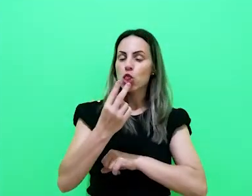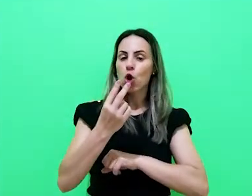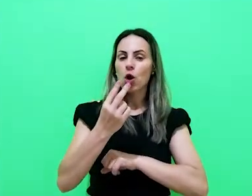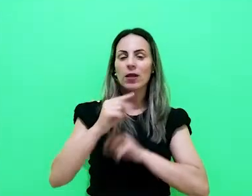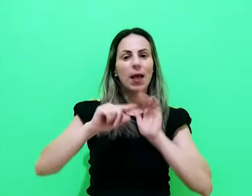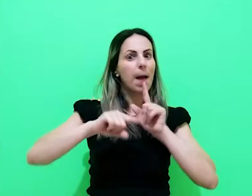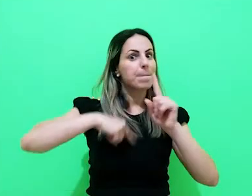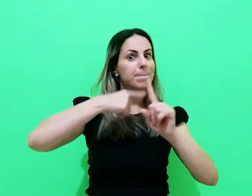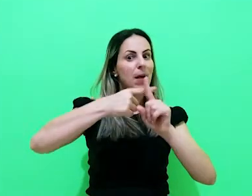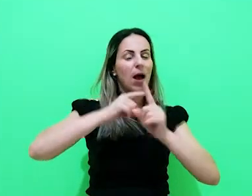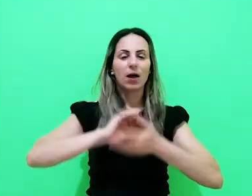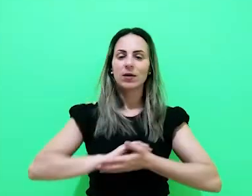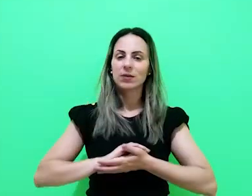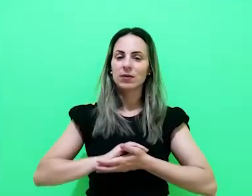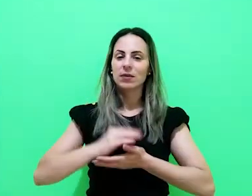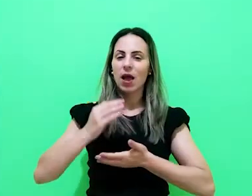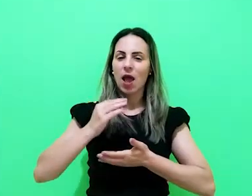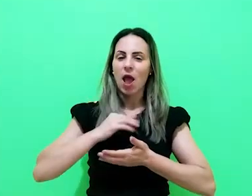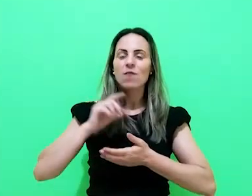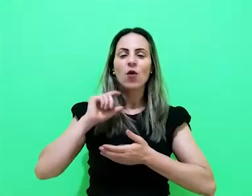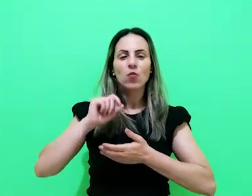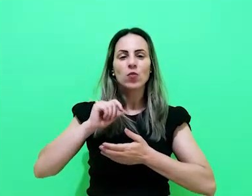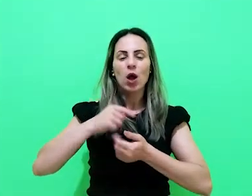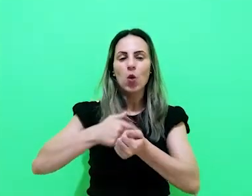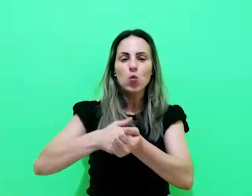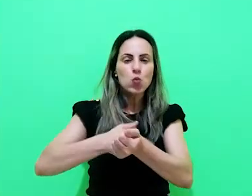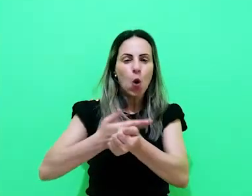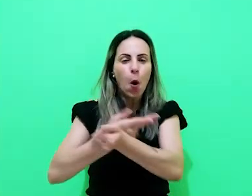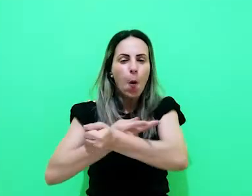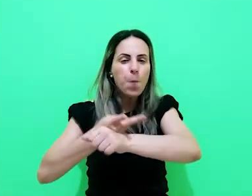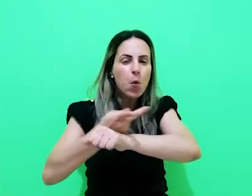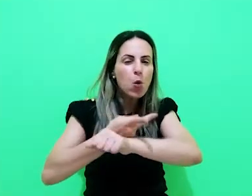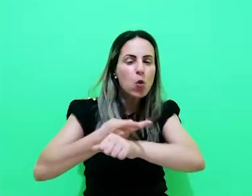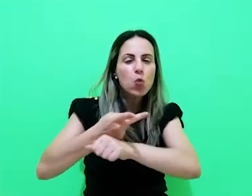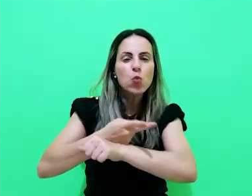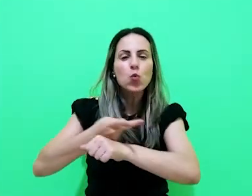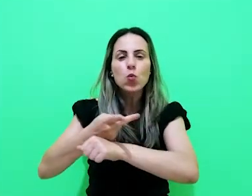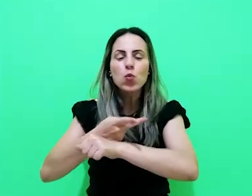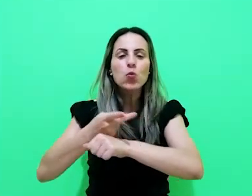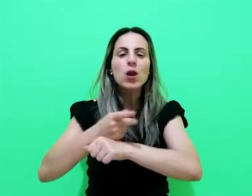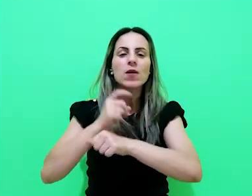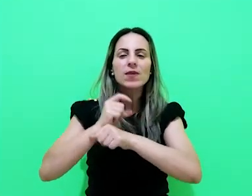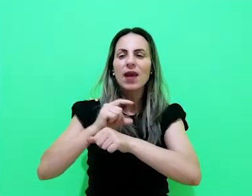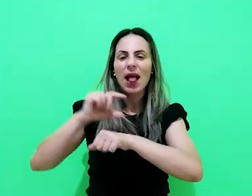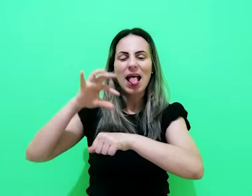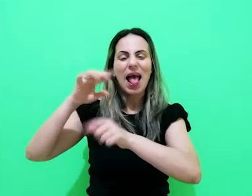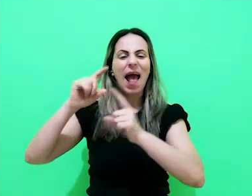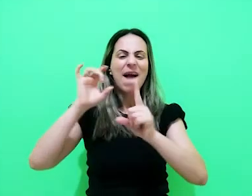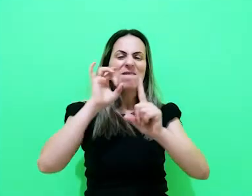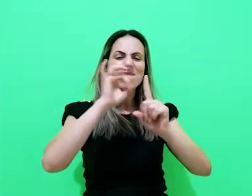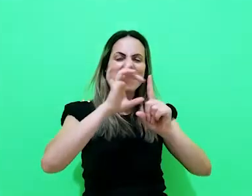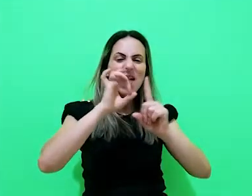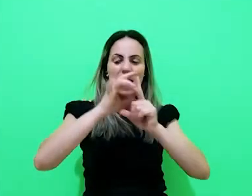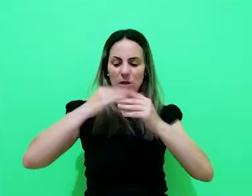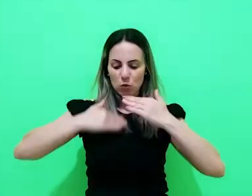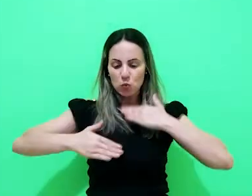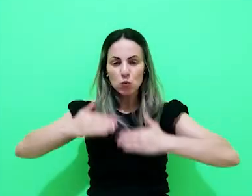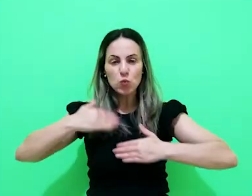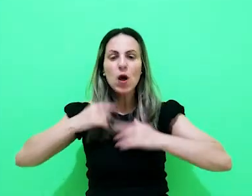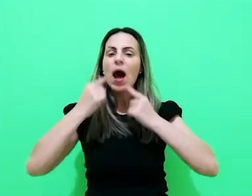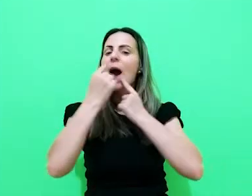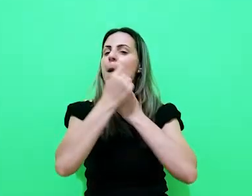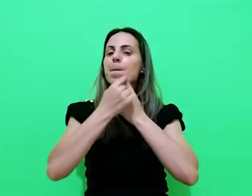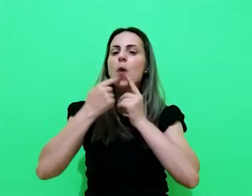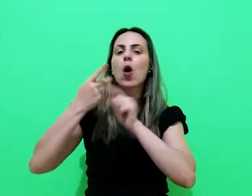para mais. Eu vou varrer toda a via aérea procurando por dentes, por cacos de vidro, por qualquer coisa que possa ter na boca